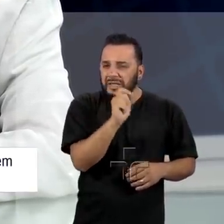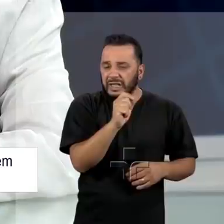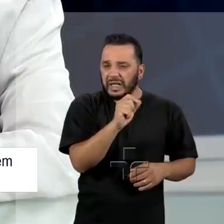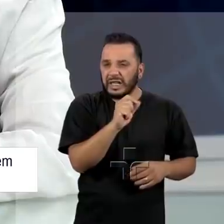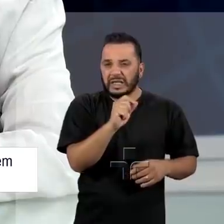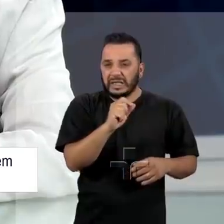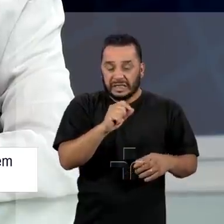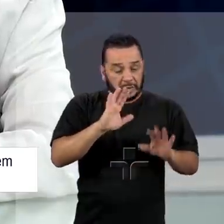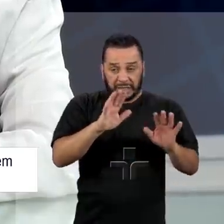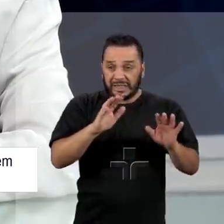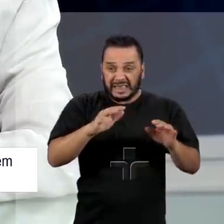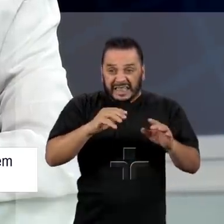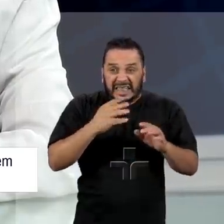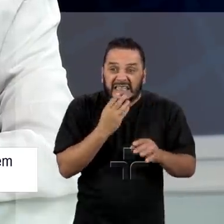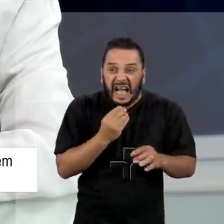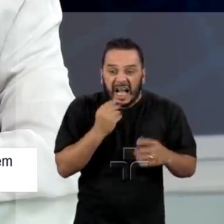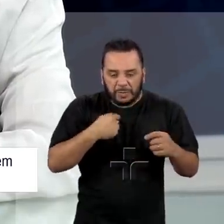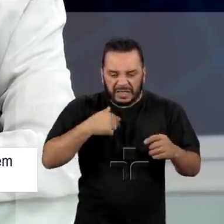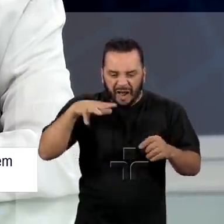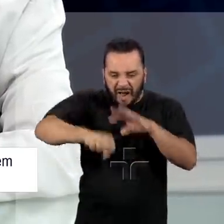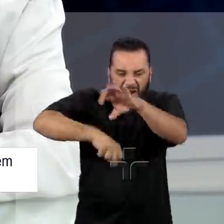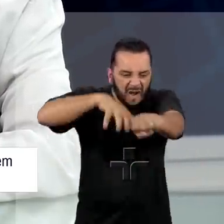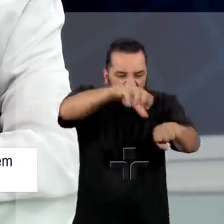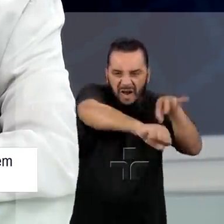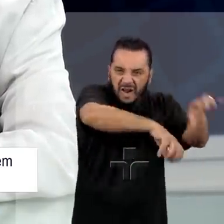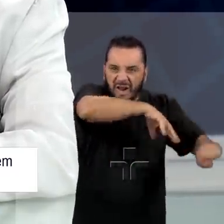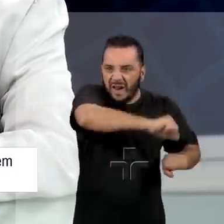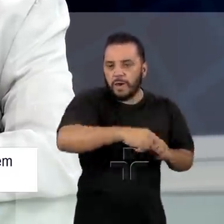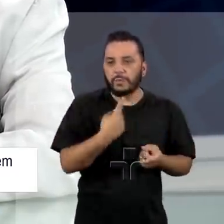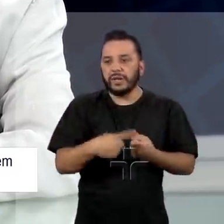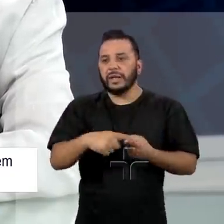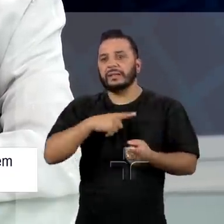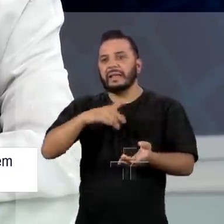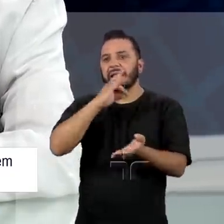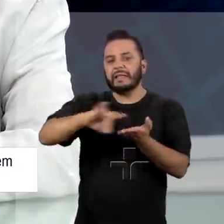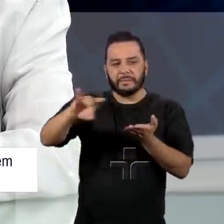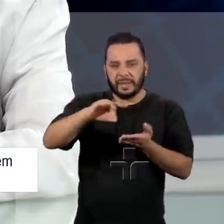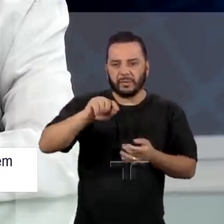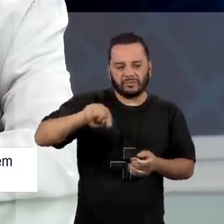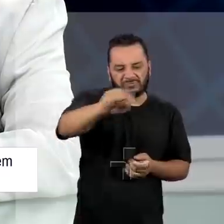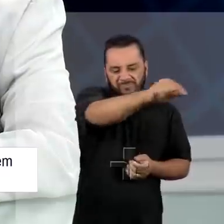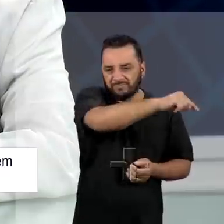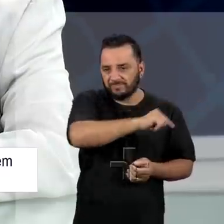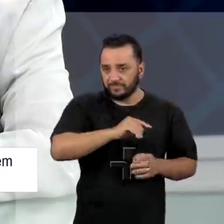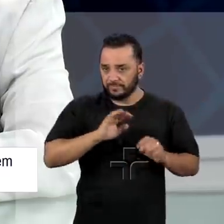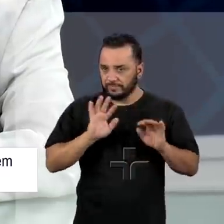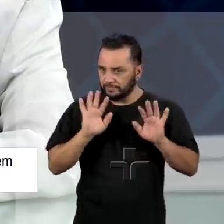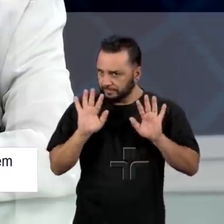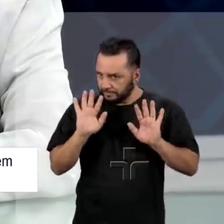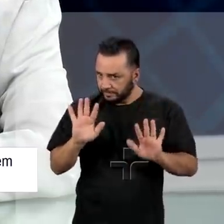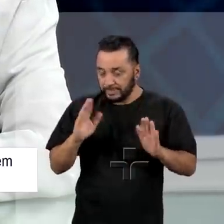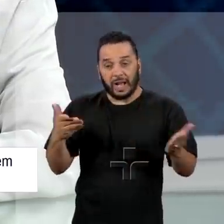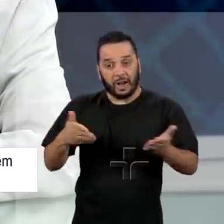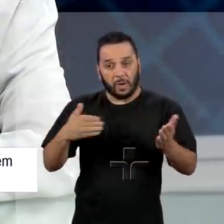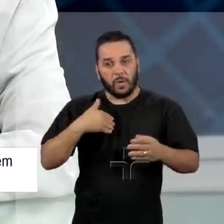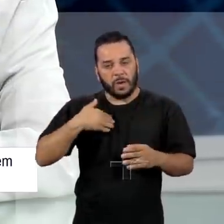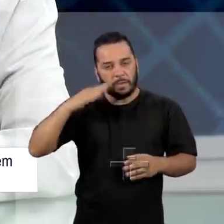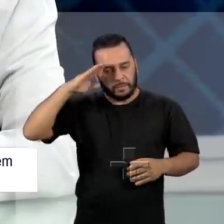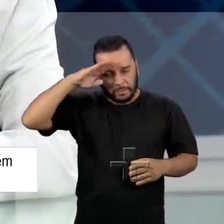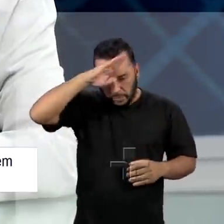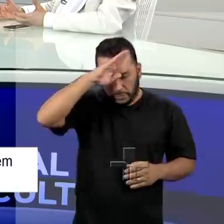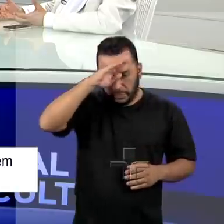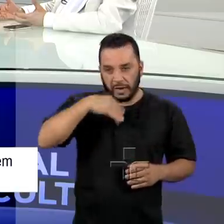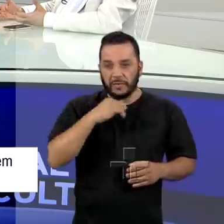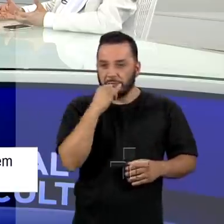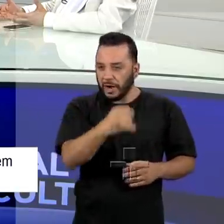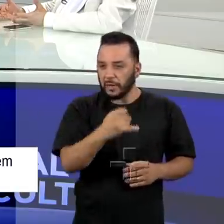fortes na região porque ele é cercado de inimigos. Nesse sentido, para esse grupo, a fala do Bolsonaro é muito importante. Por isso que eles repercutiram,